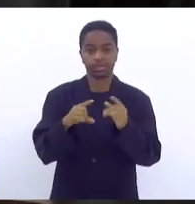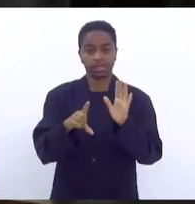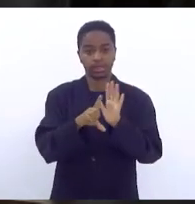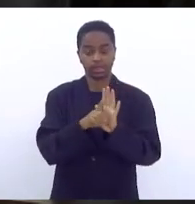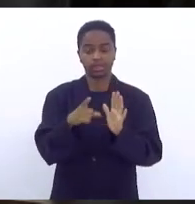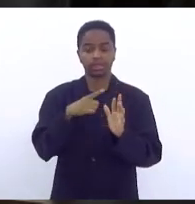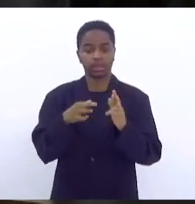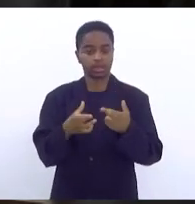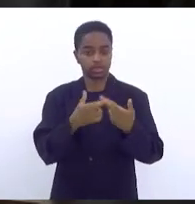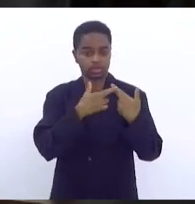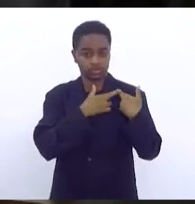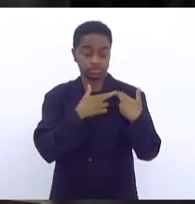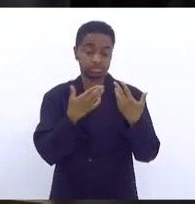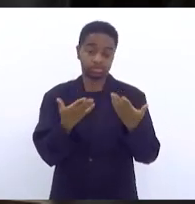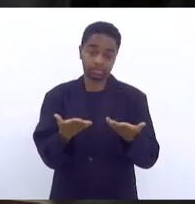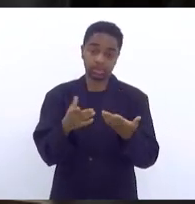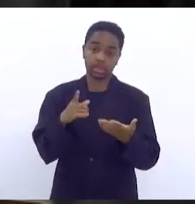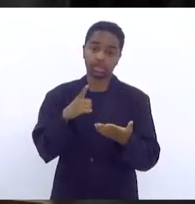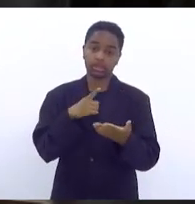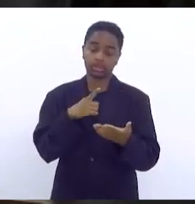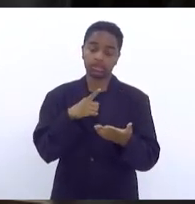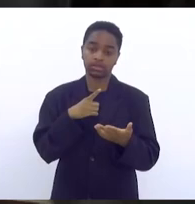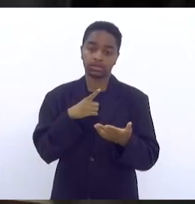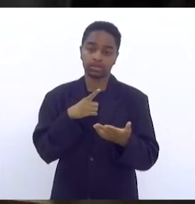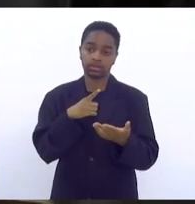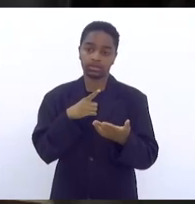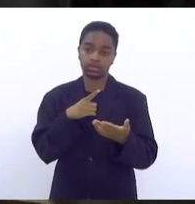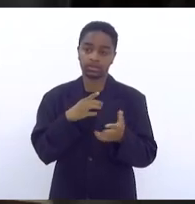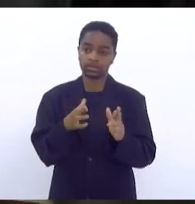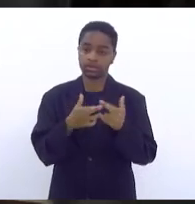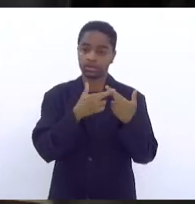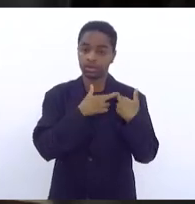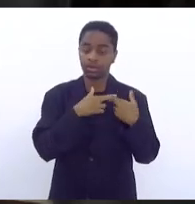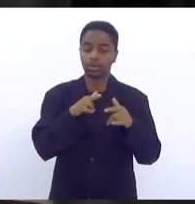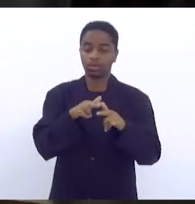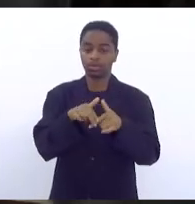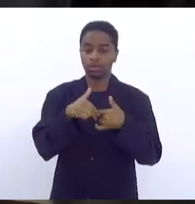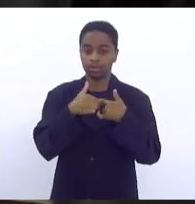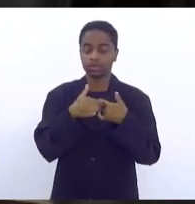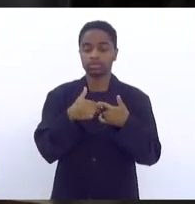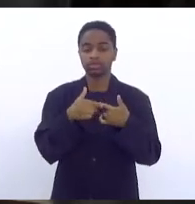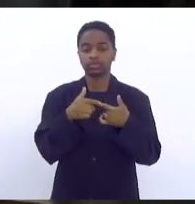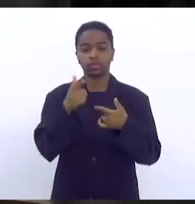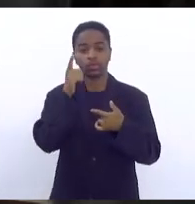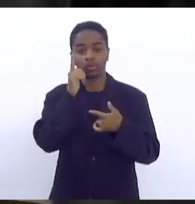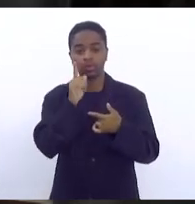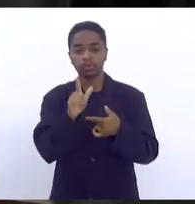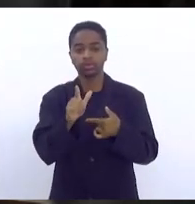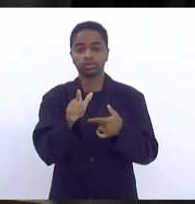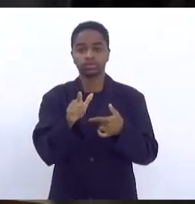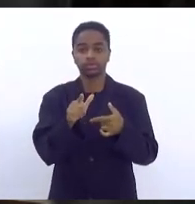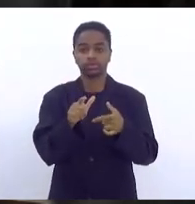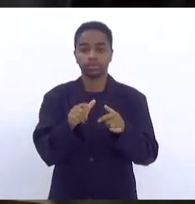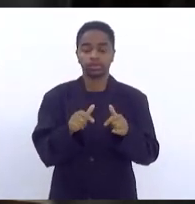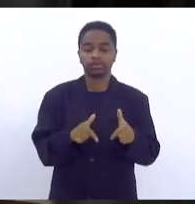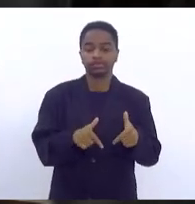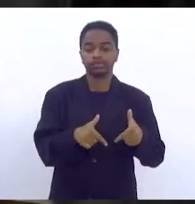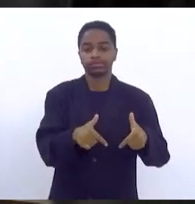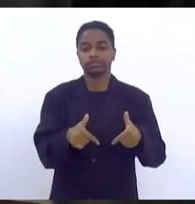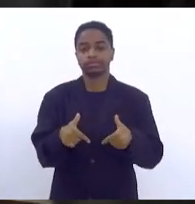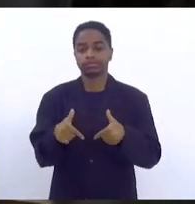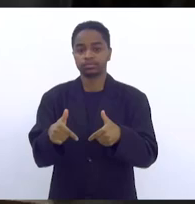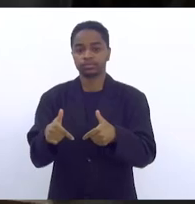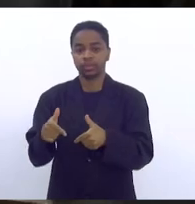atribuições Então a gente tem atribuição pela universalização aí alocada ao titular no Exercício no